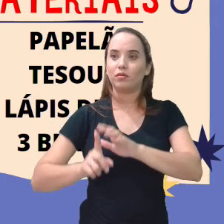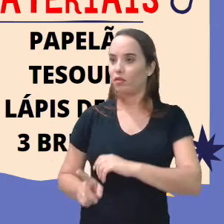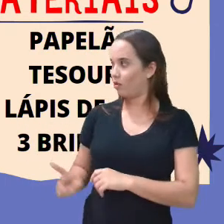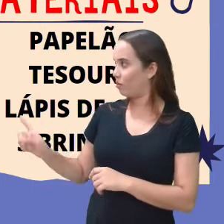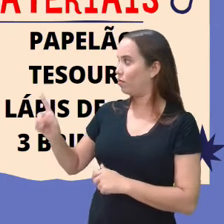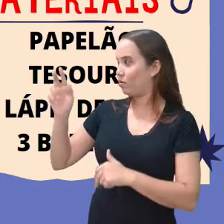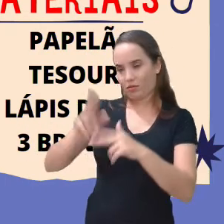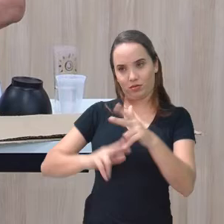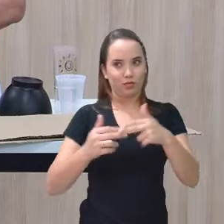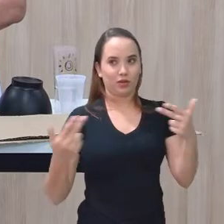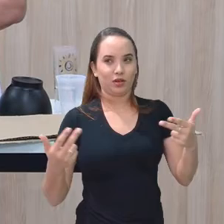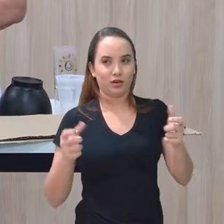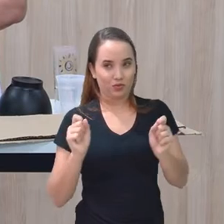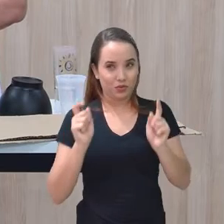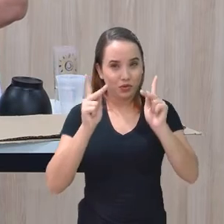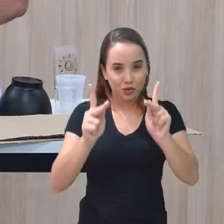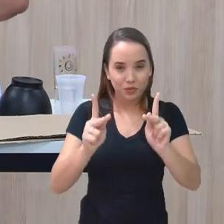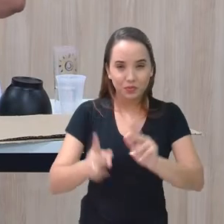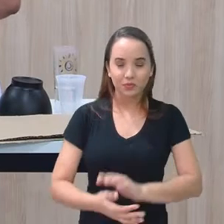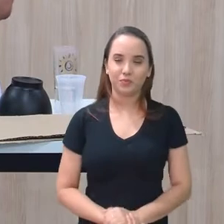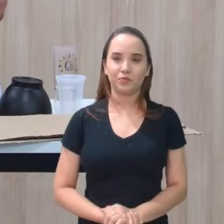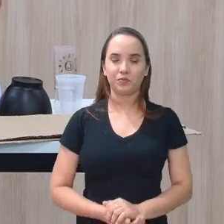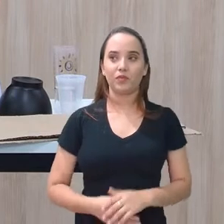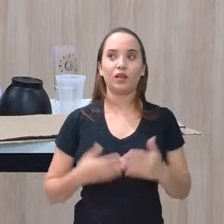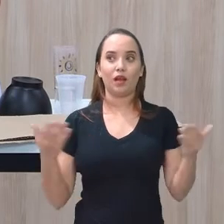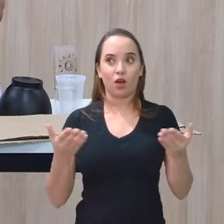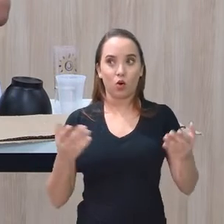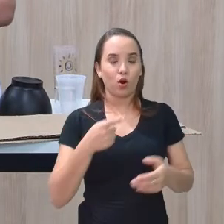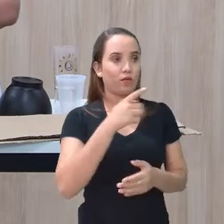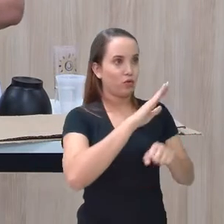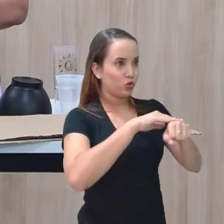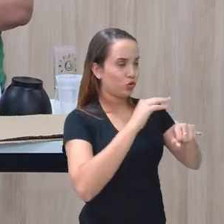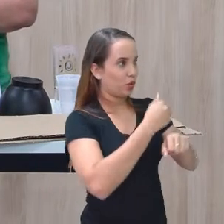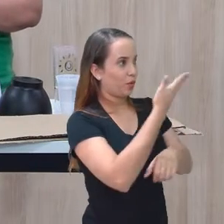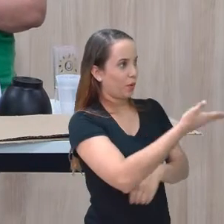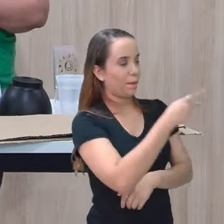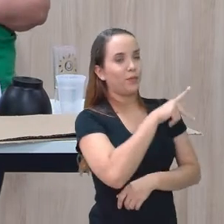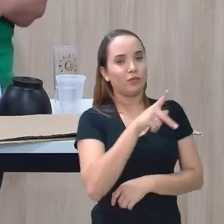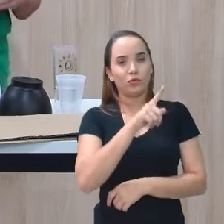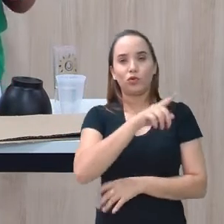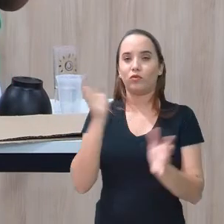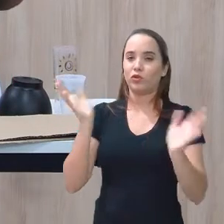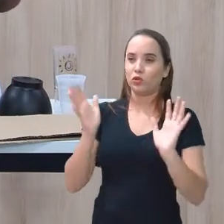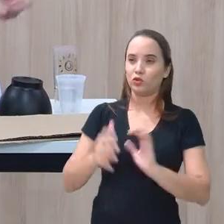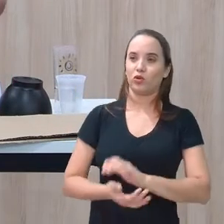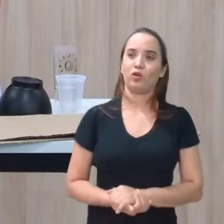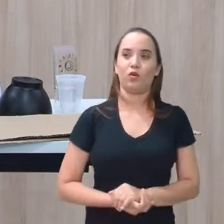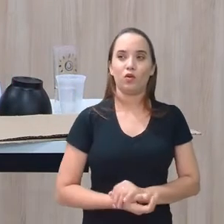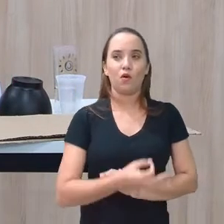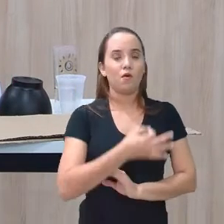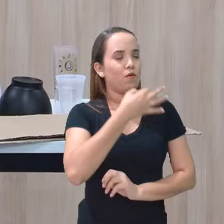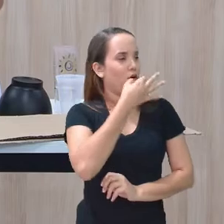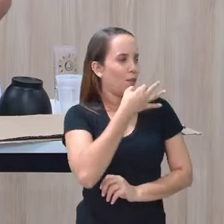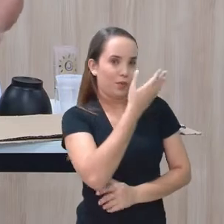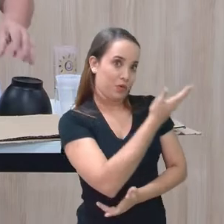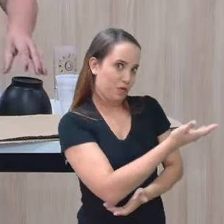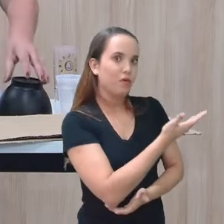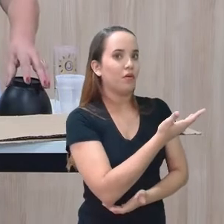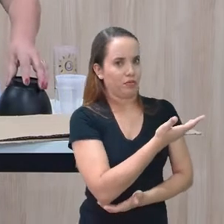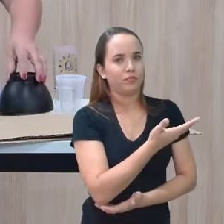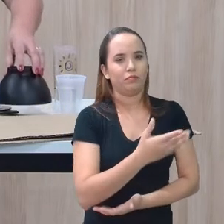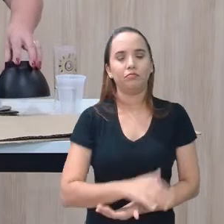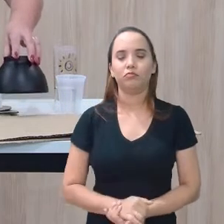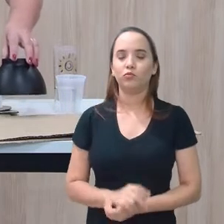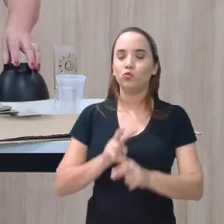aqui. Ok? Eu vou chamar a professora Cláudia, ela vai se despedir, vai falar a respeito aí